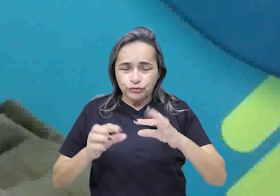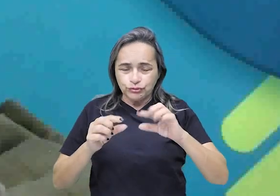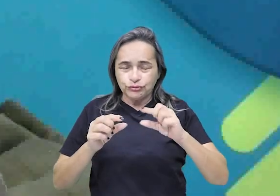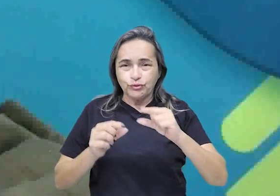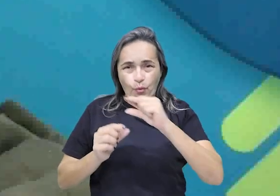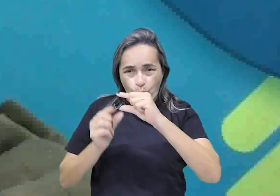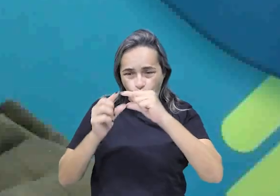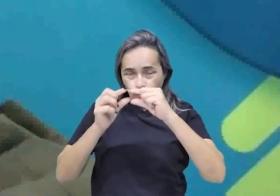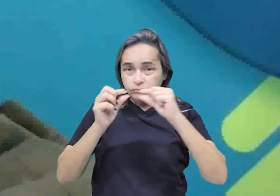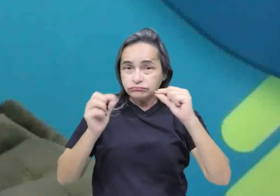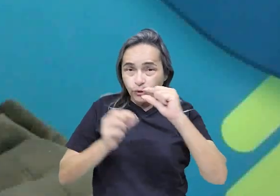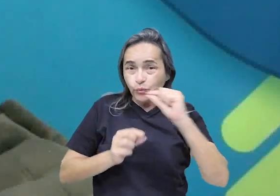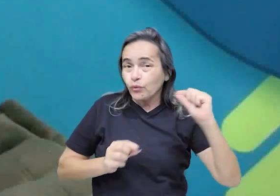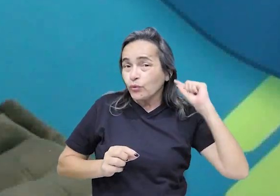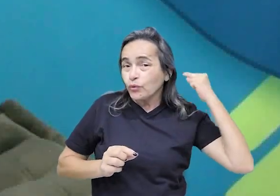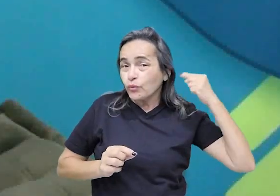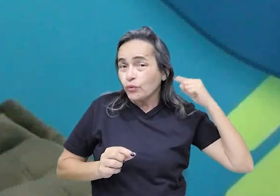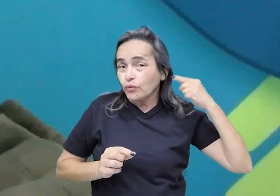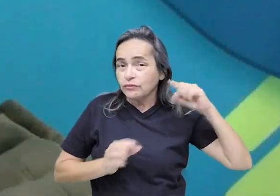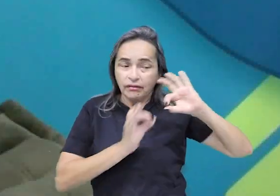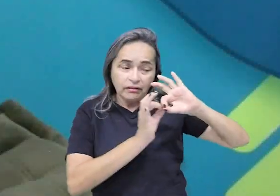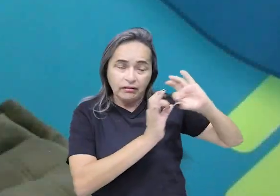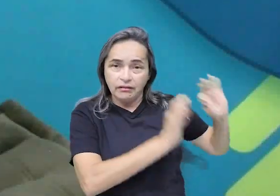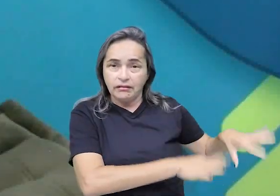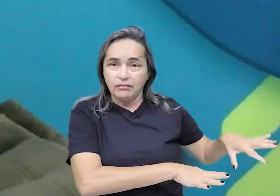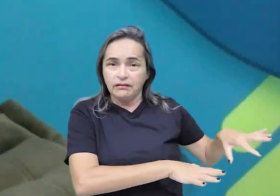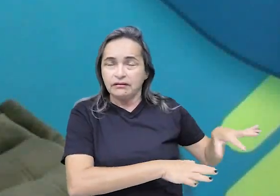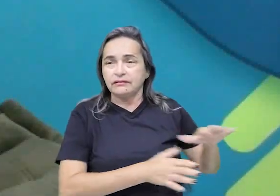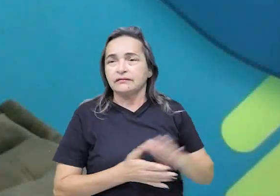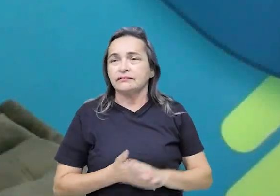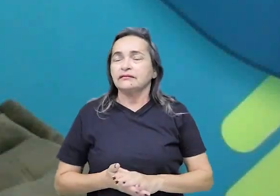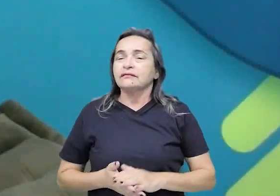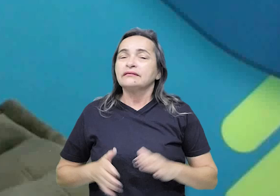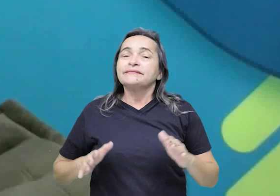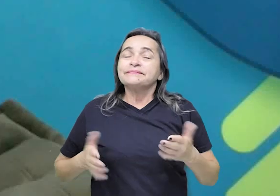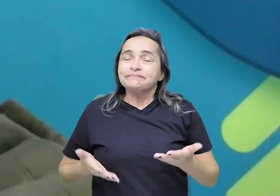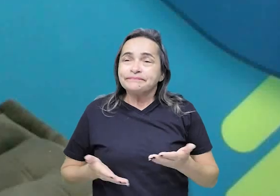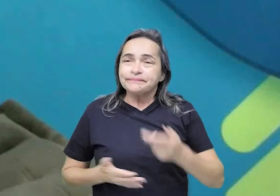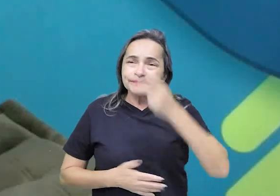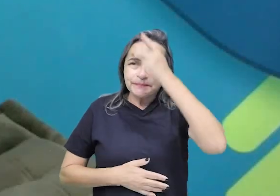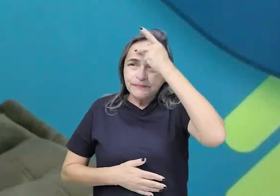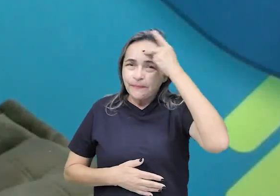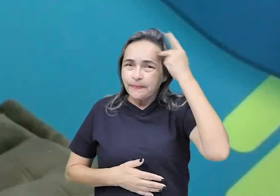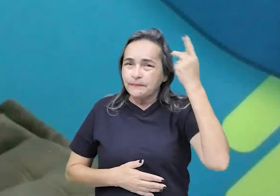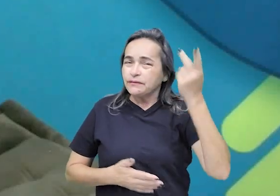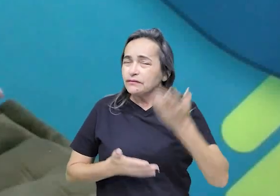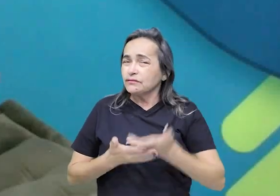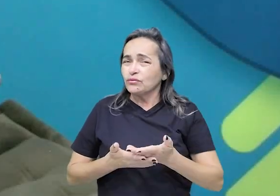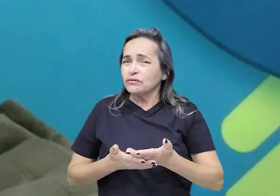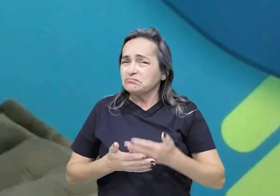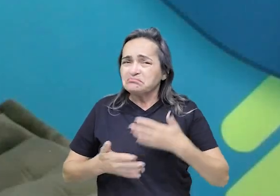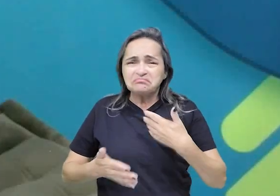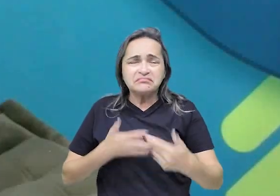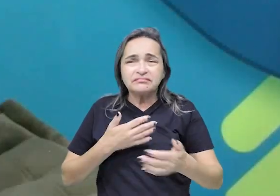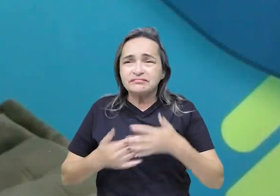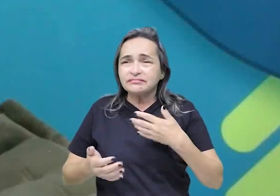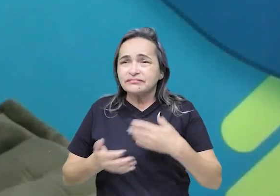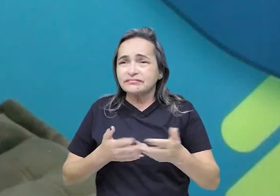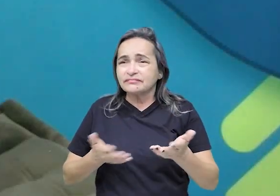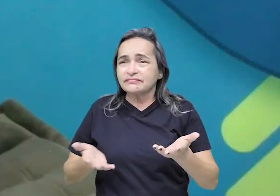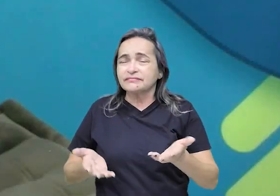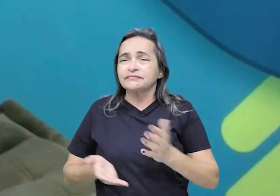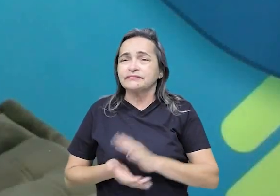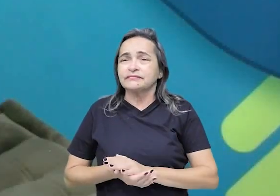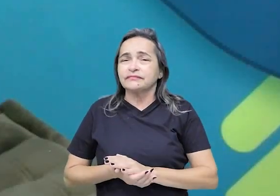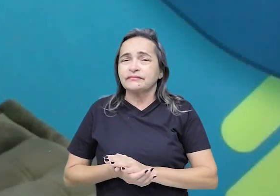tá? E aí, o que é que acontece? Há pessoas que, por fatores, né, orgânicos, às vezes relacionados